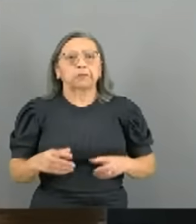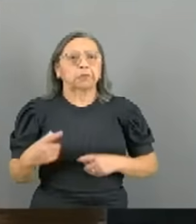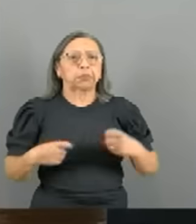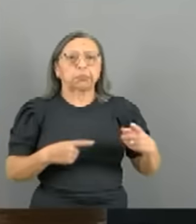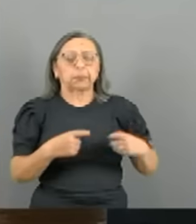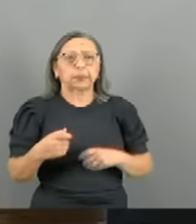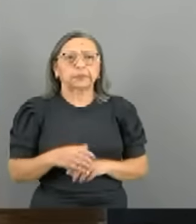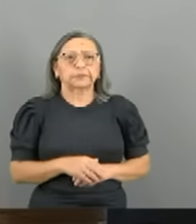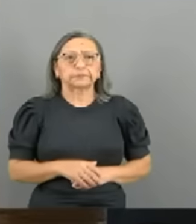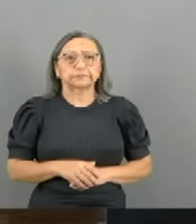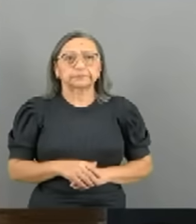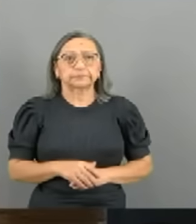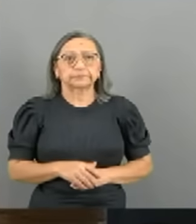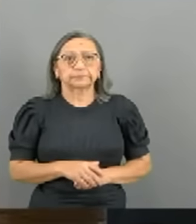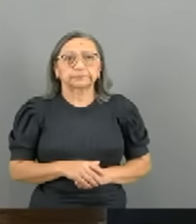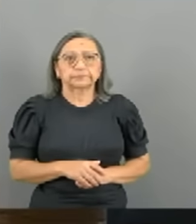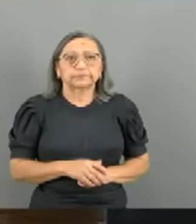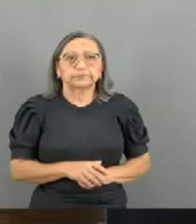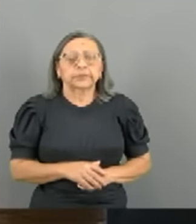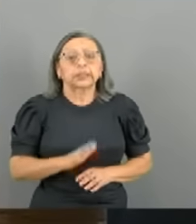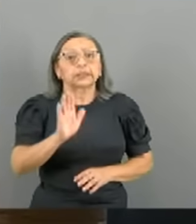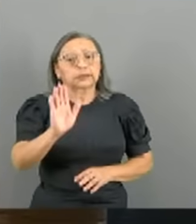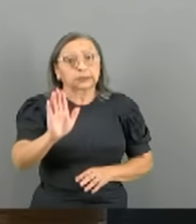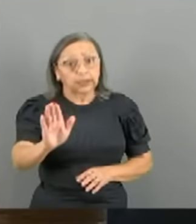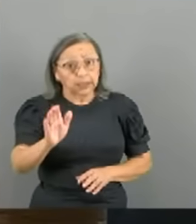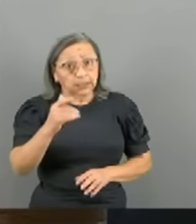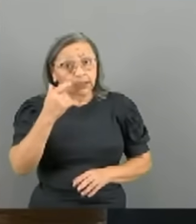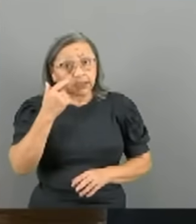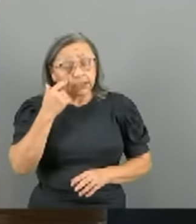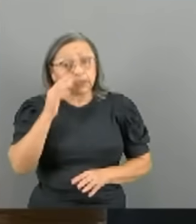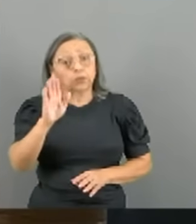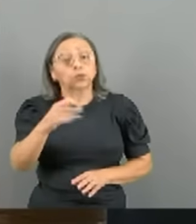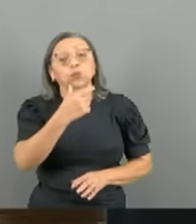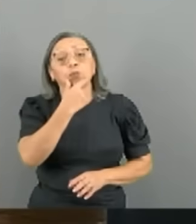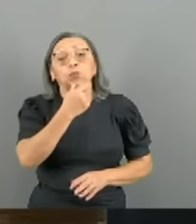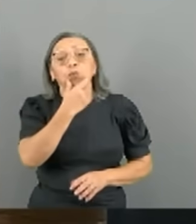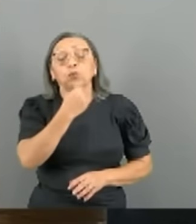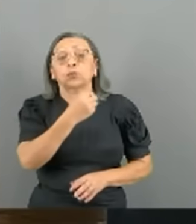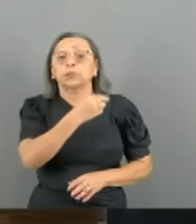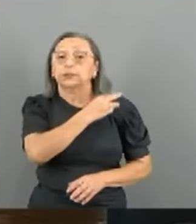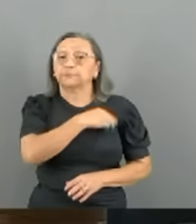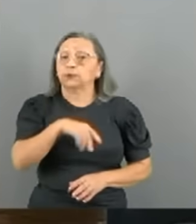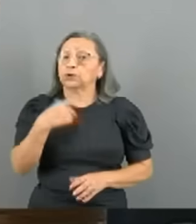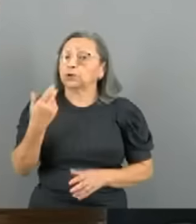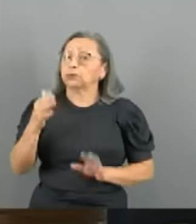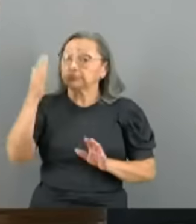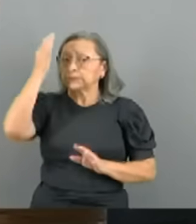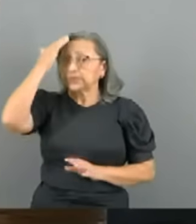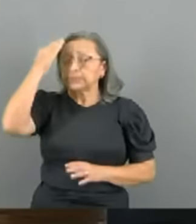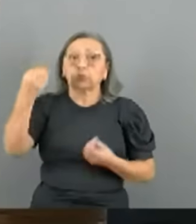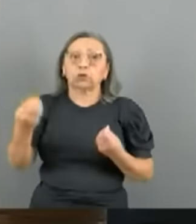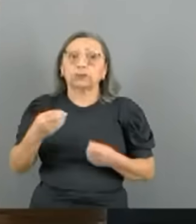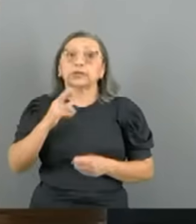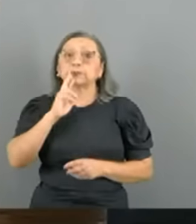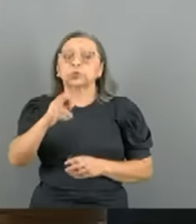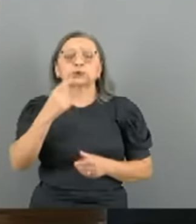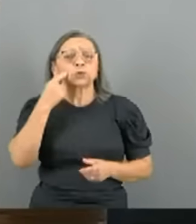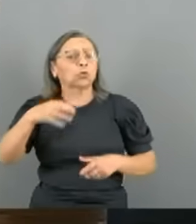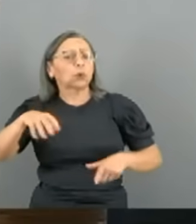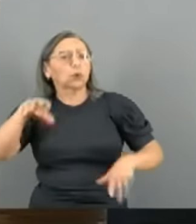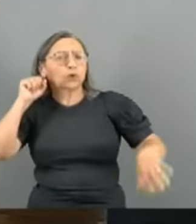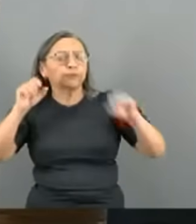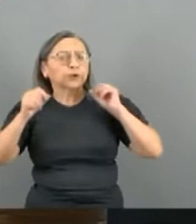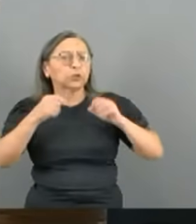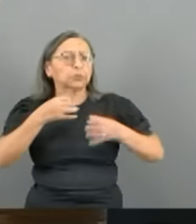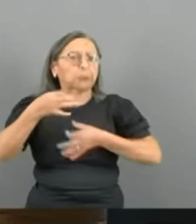Bom, ele como disse que não tem condição de responder. E eu estou ouvindo umas conversas paralelas,